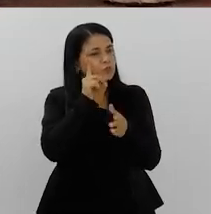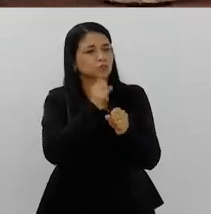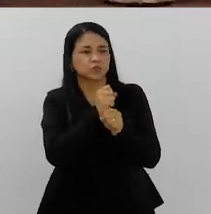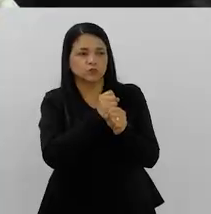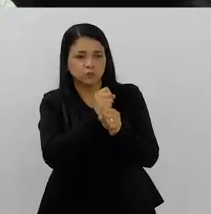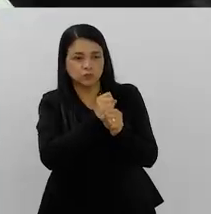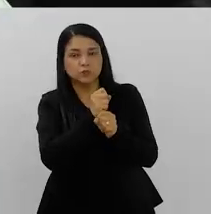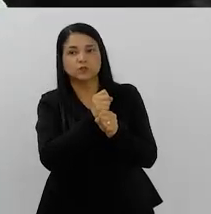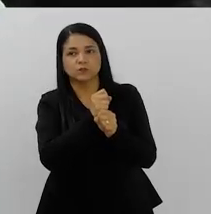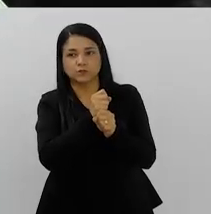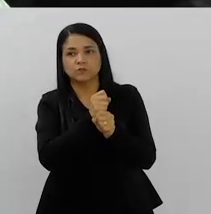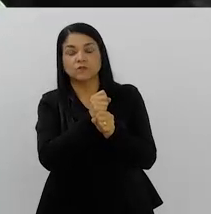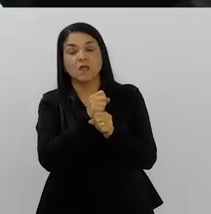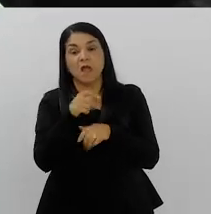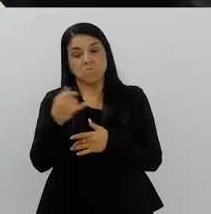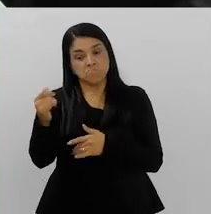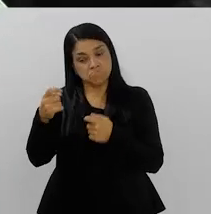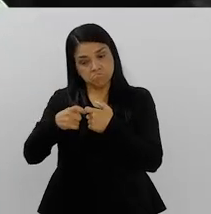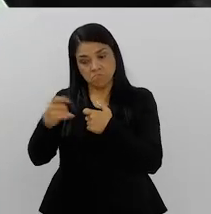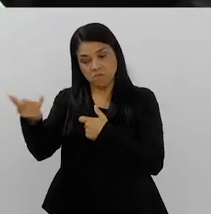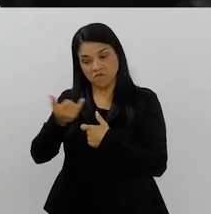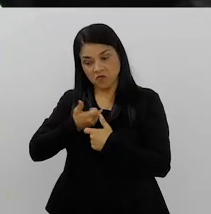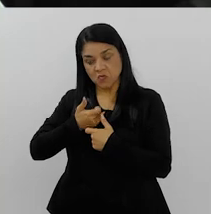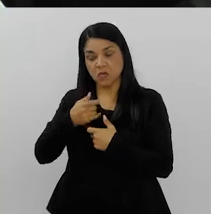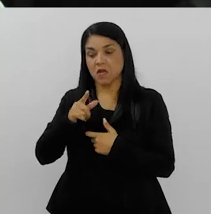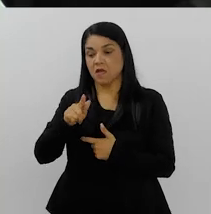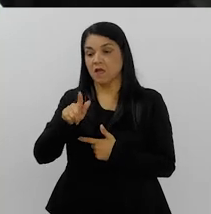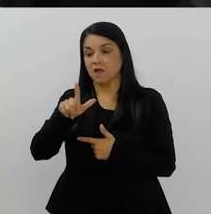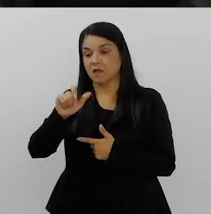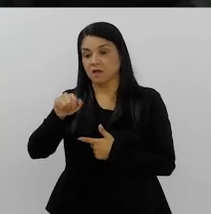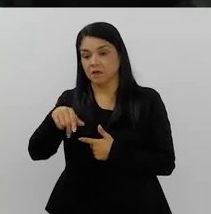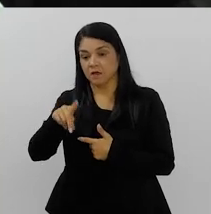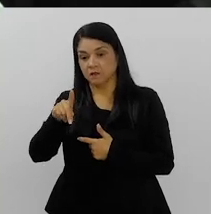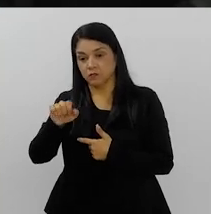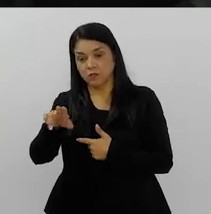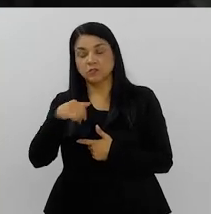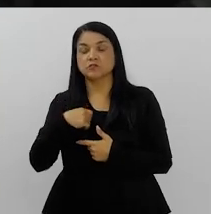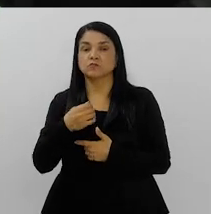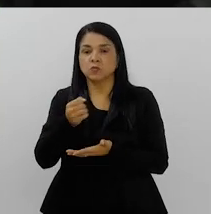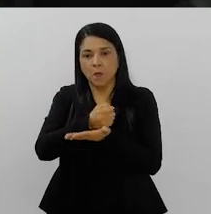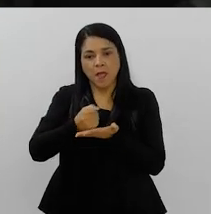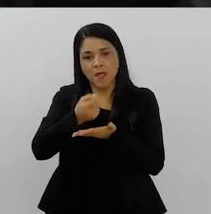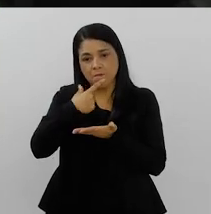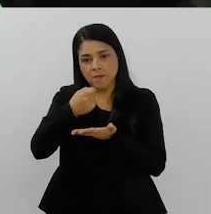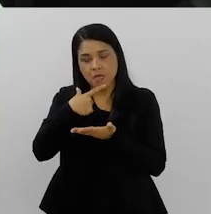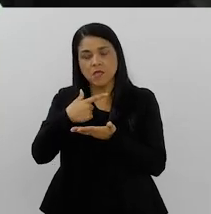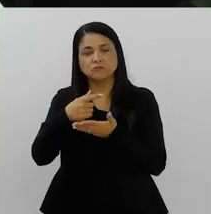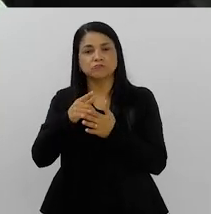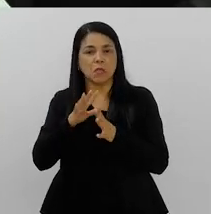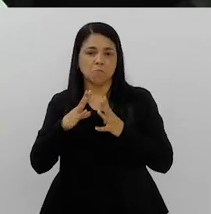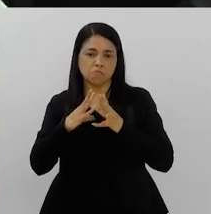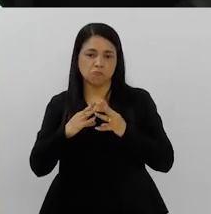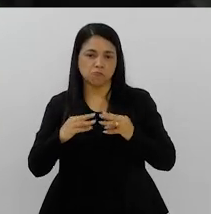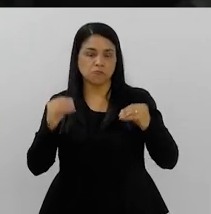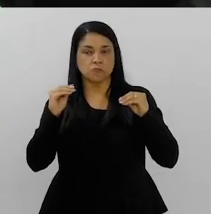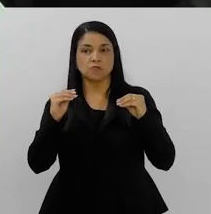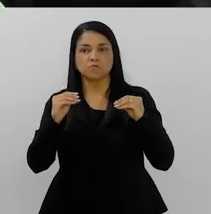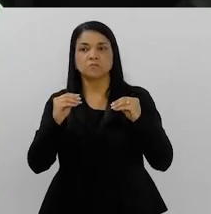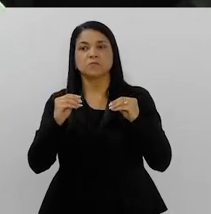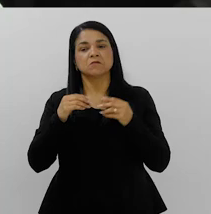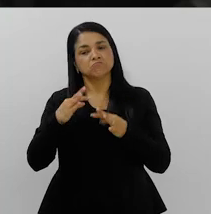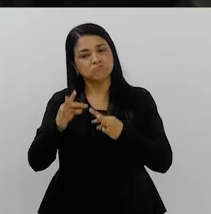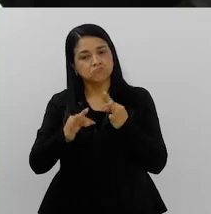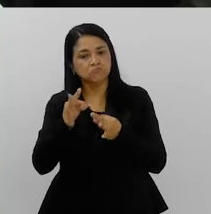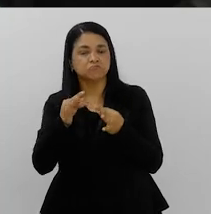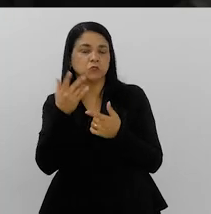fazia E aí a médica falou que era só glândulas que era só eu tomar o emama que é uma reposição de vitamina que que a glândula ia melhorar